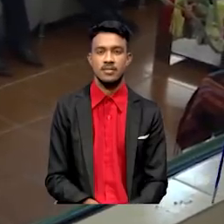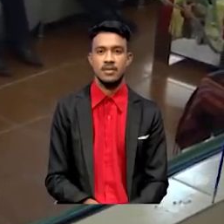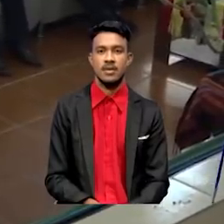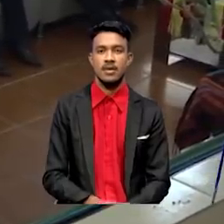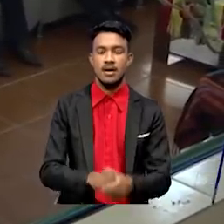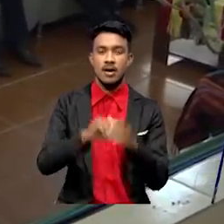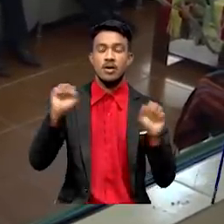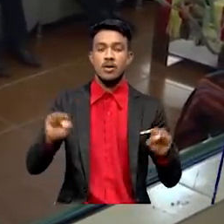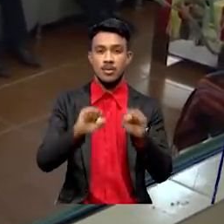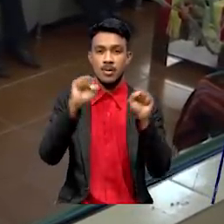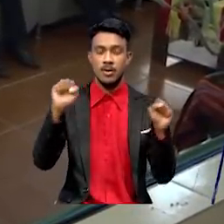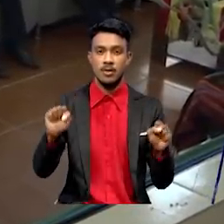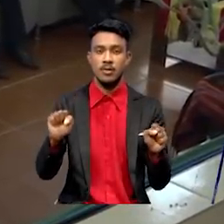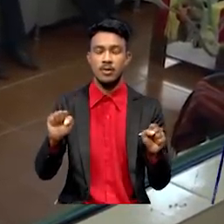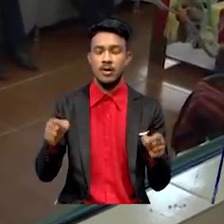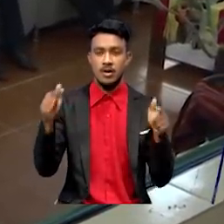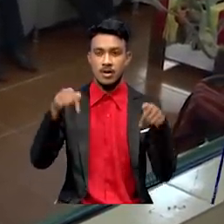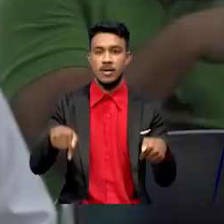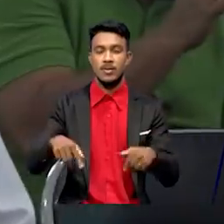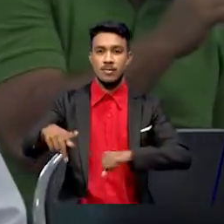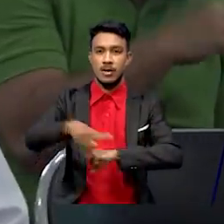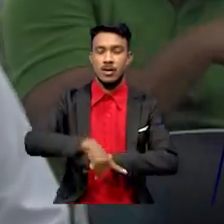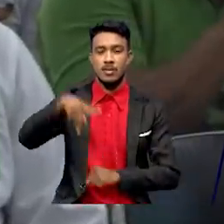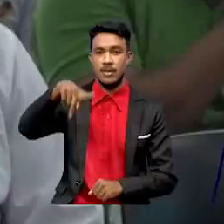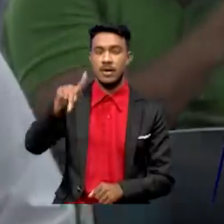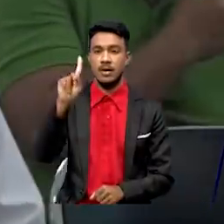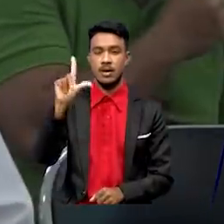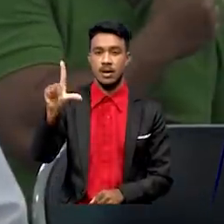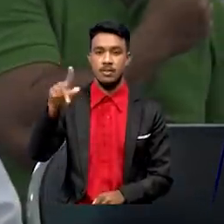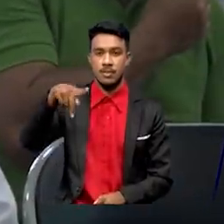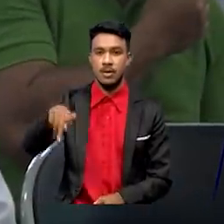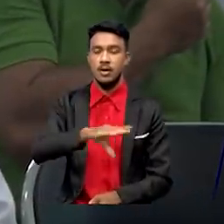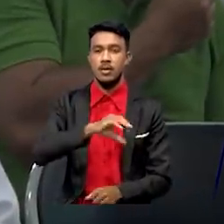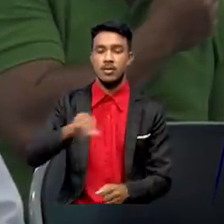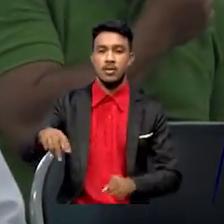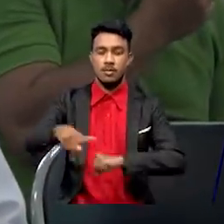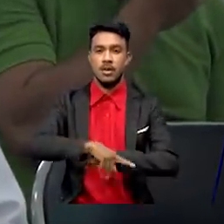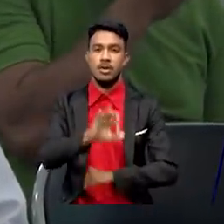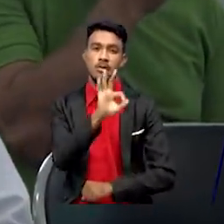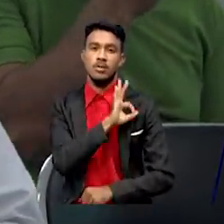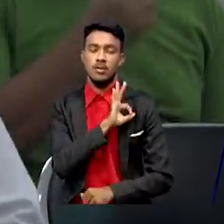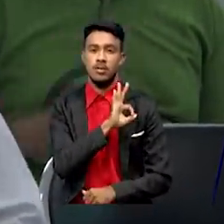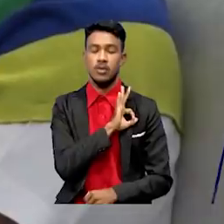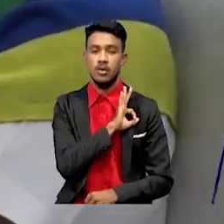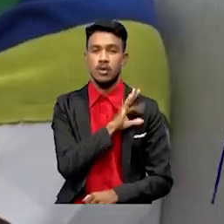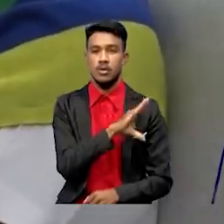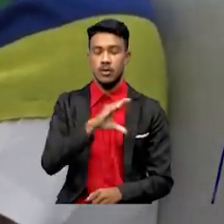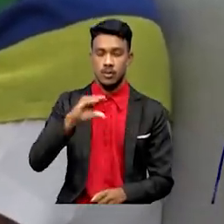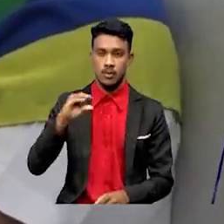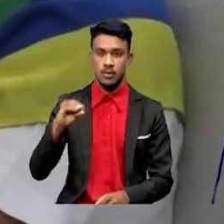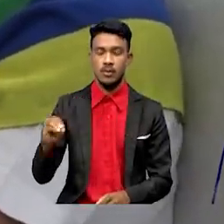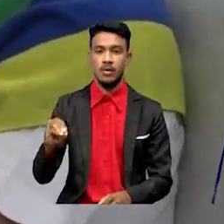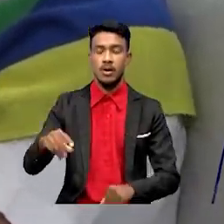Domingo, fim de semana, né? Partido Libertação Popular, PLP, Partido Kumane Kaburas, Unidade Nacional Timor-Oang, junto